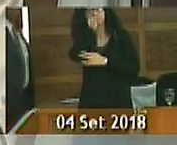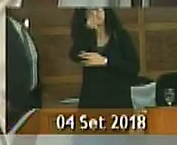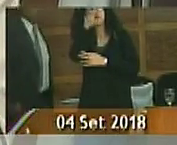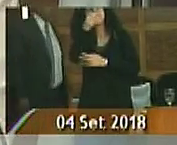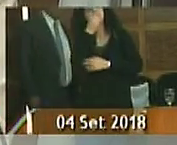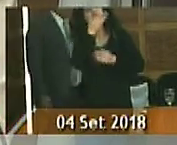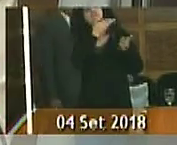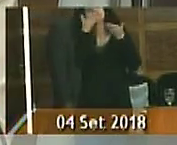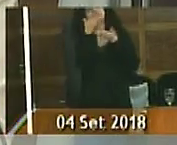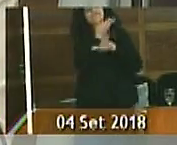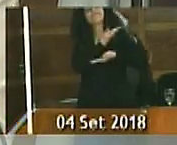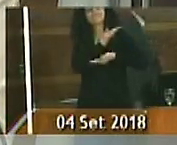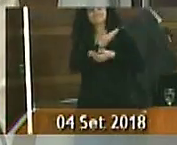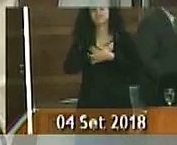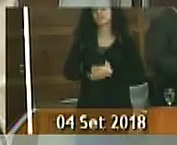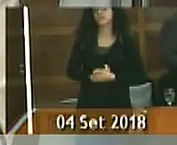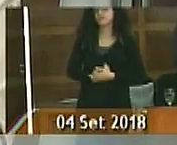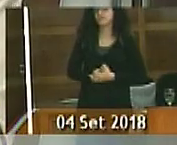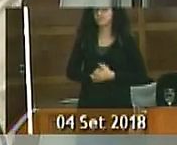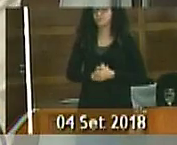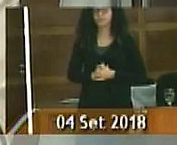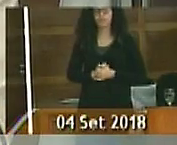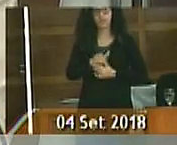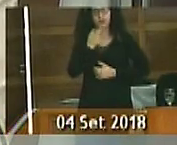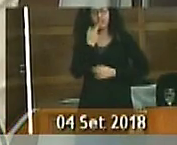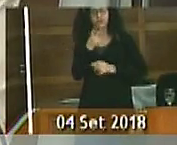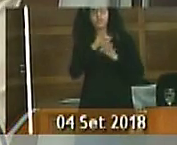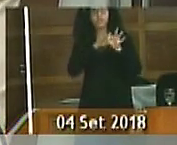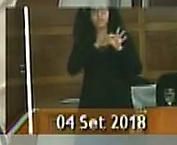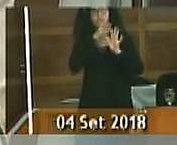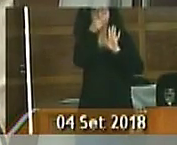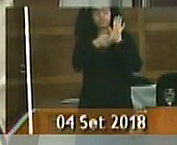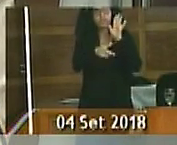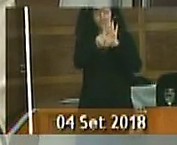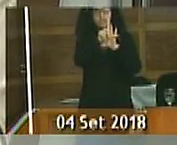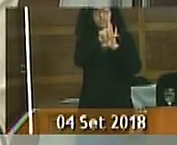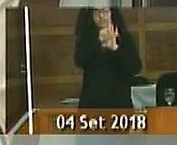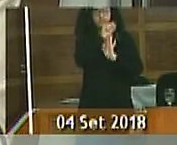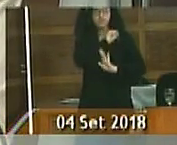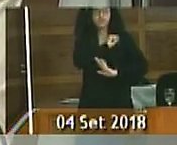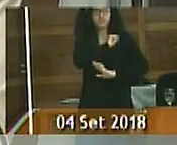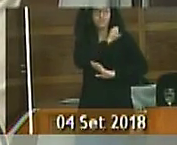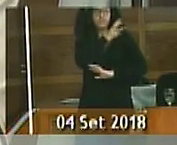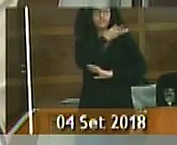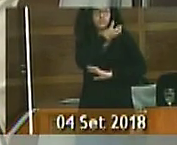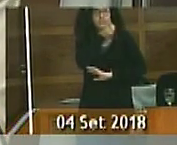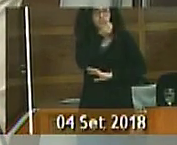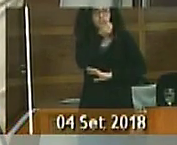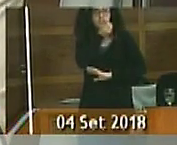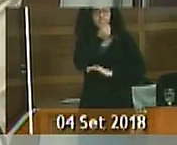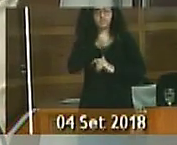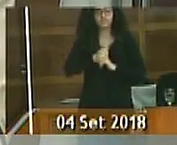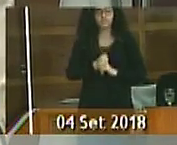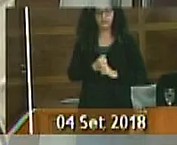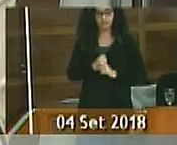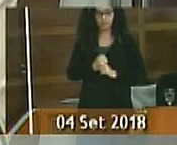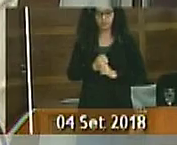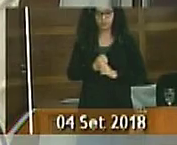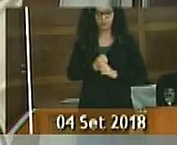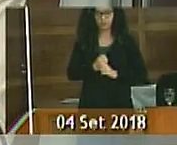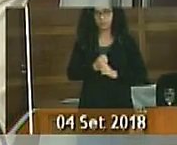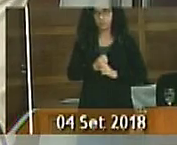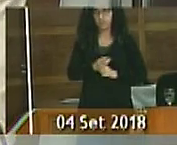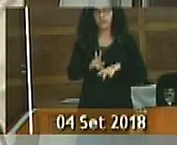meu amigo. Bom, vou falar do nosso projeto de lei número 36 de 2018,